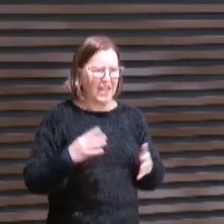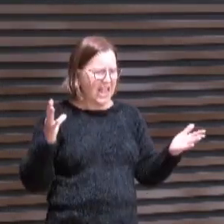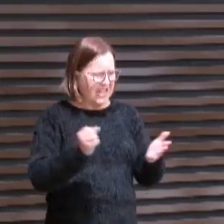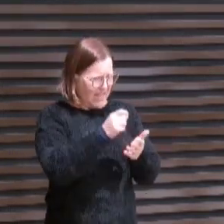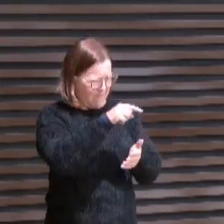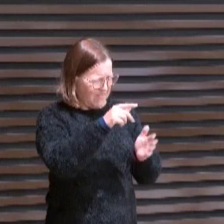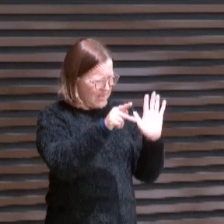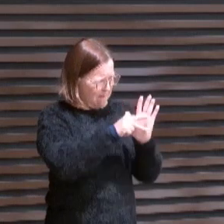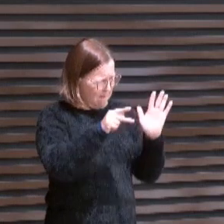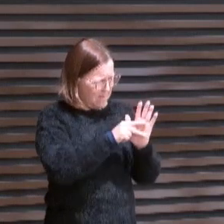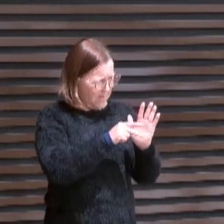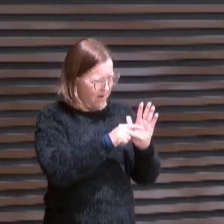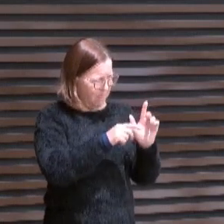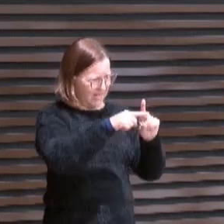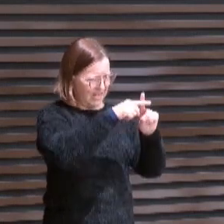nós também.